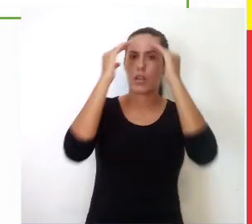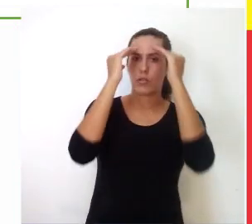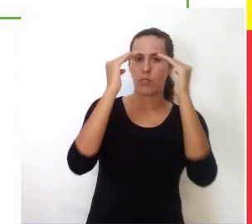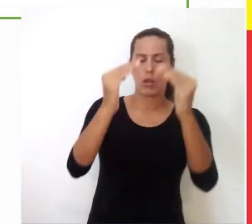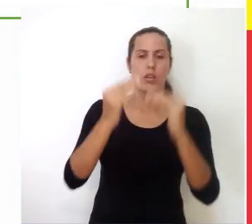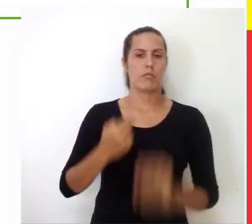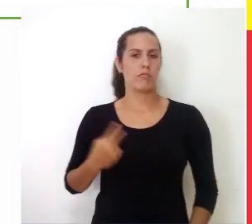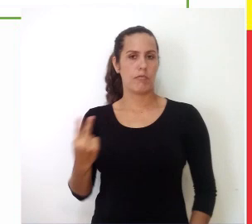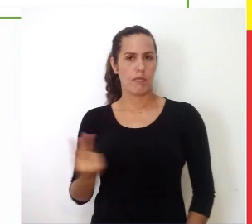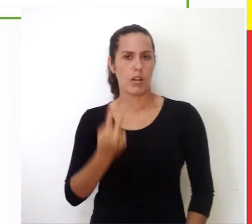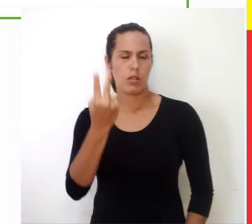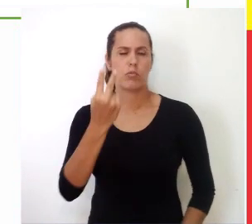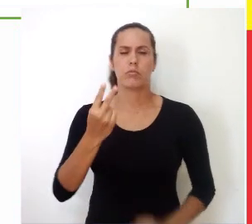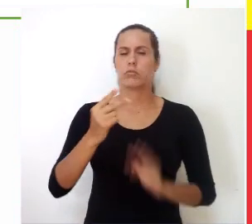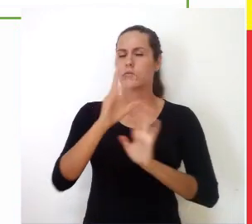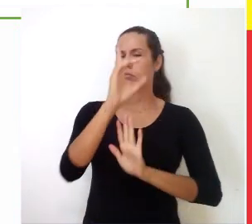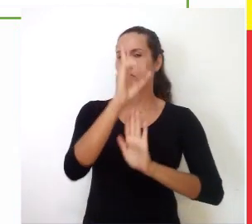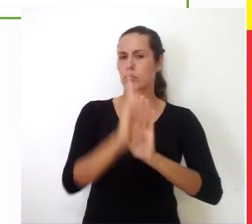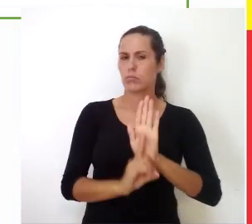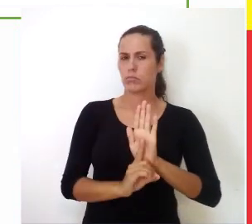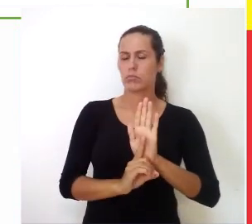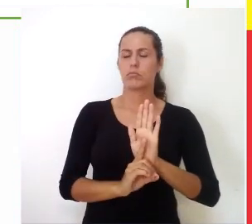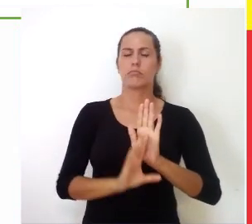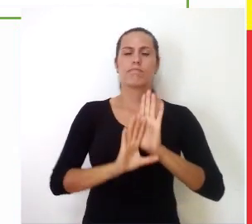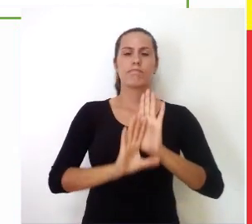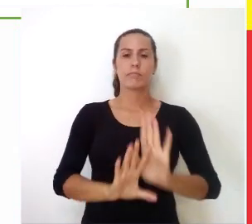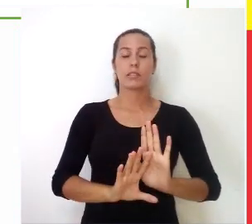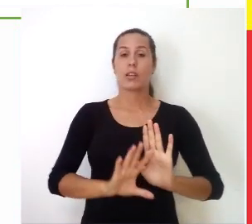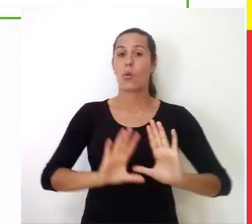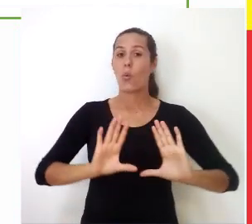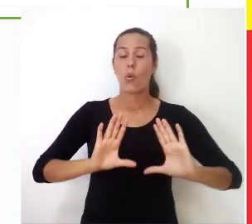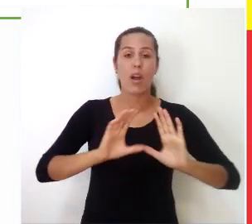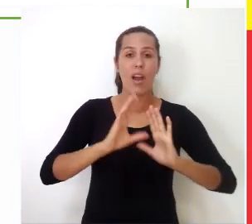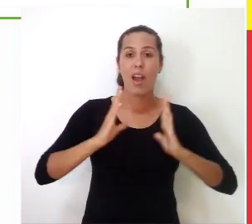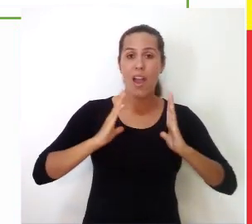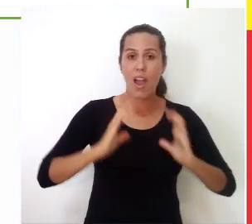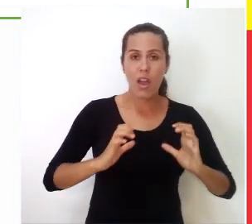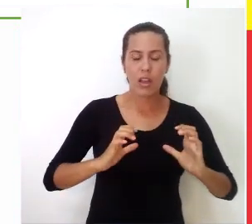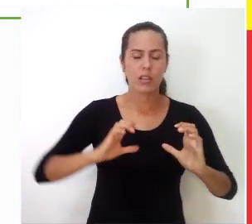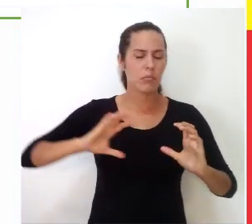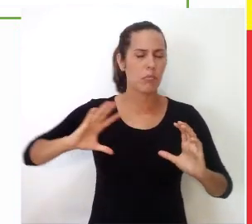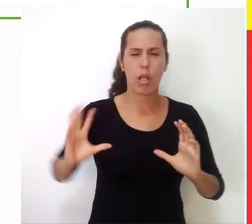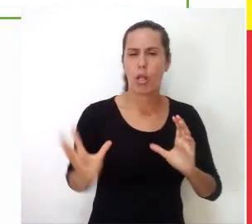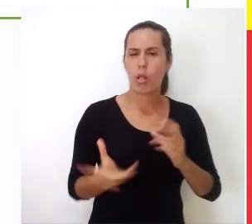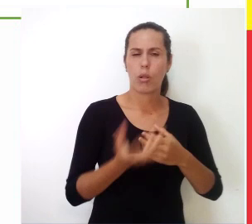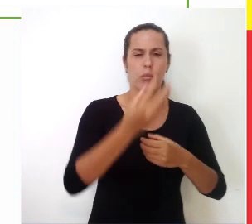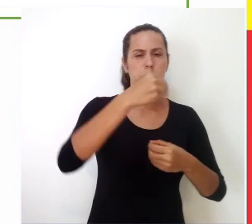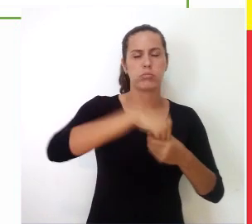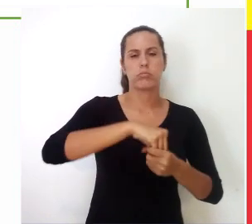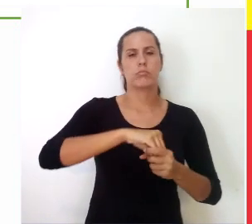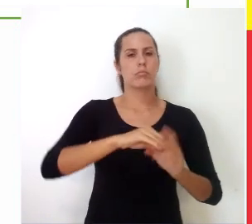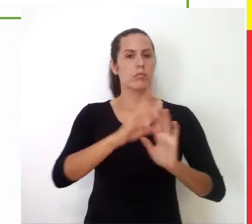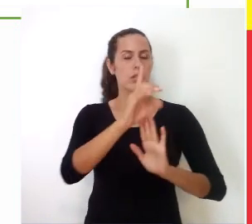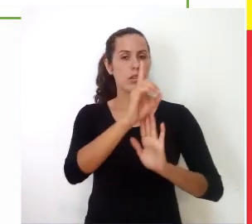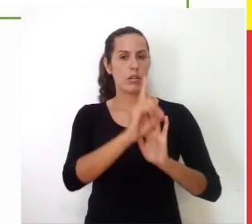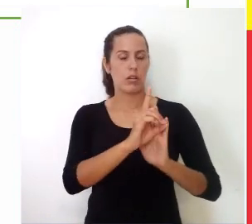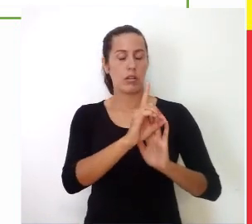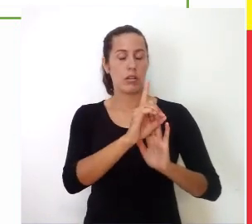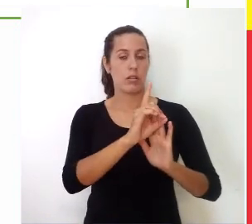temos valores, nós temos direitos. Então, ética vai englobar isso, justamente esse ponto,